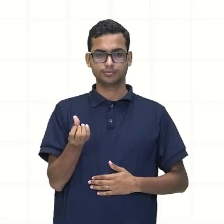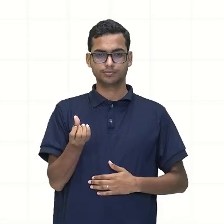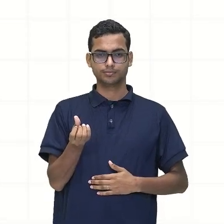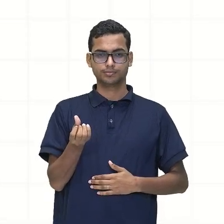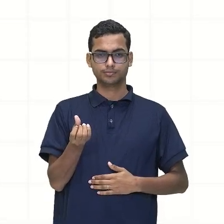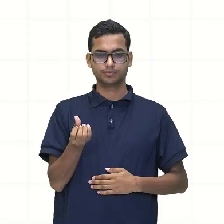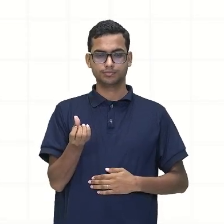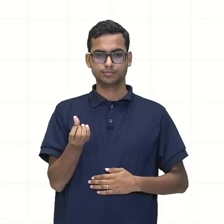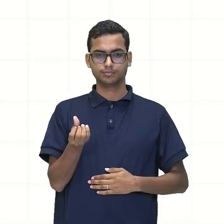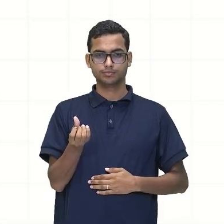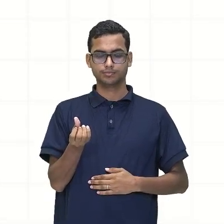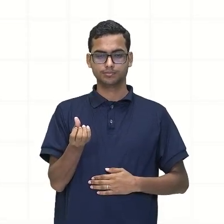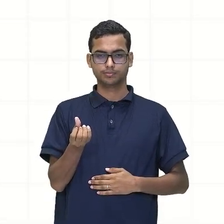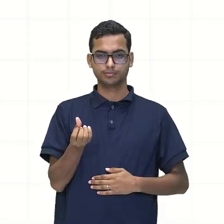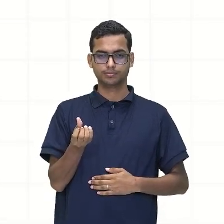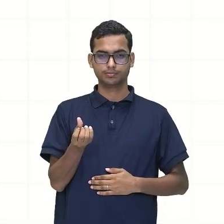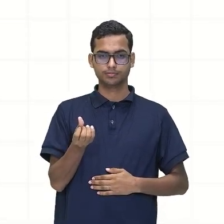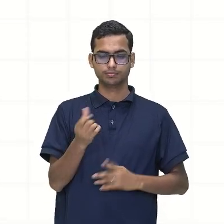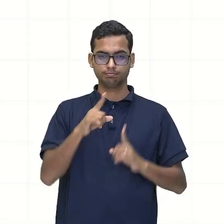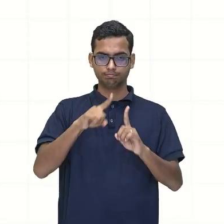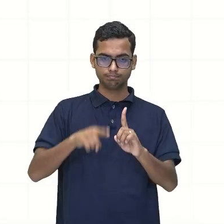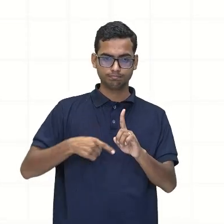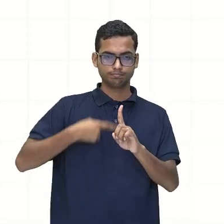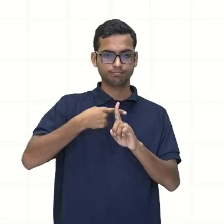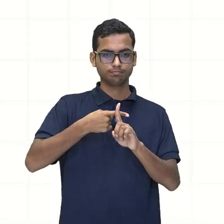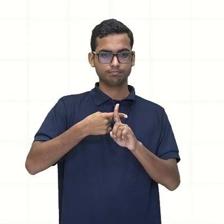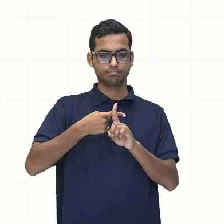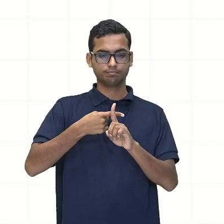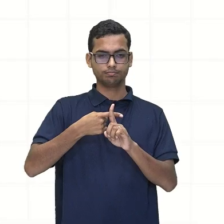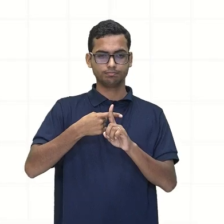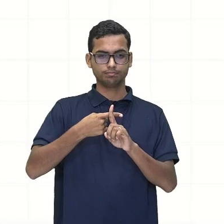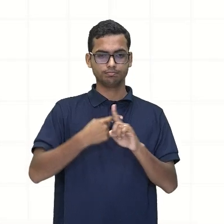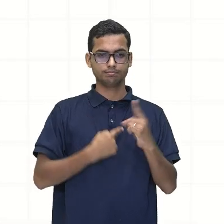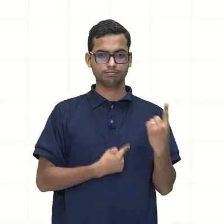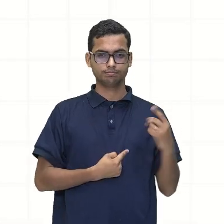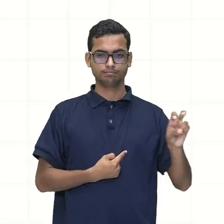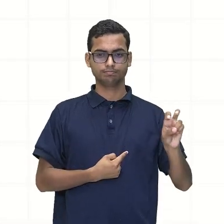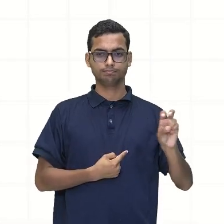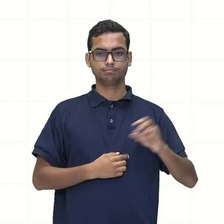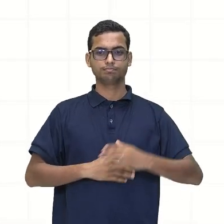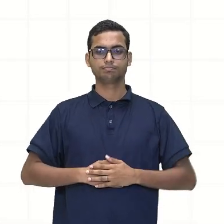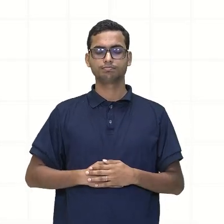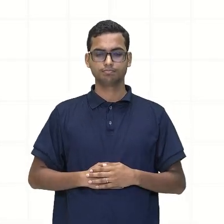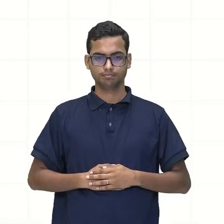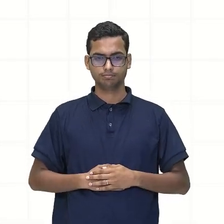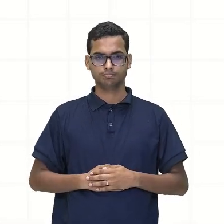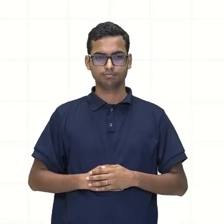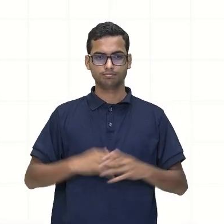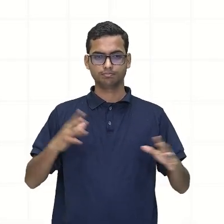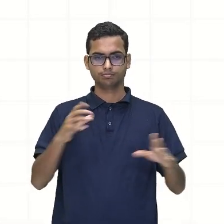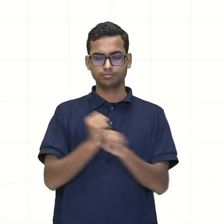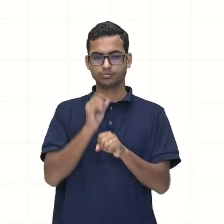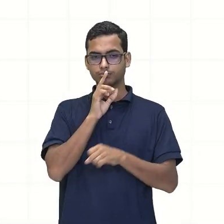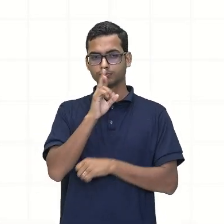menos vai dar mais. 6 mais 15, que é igual